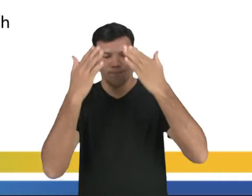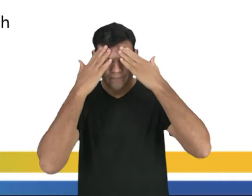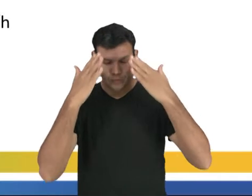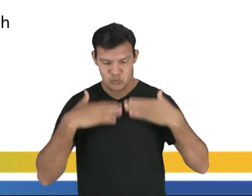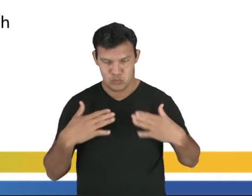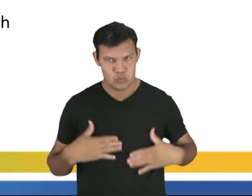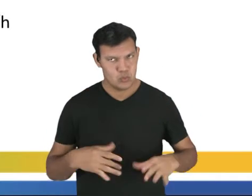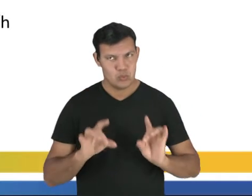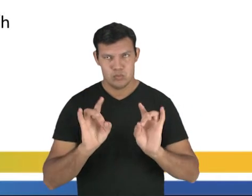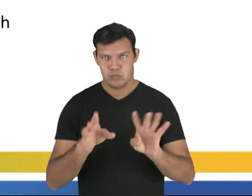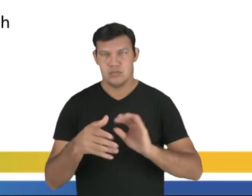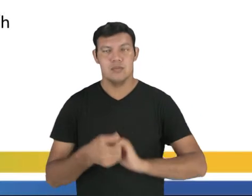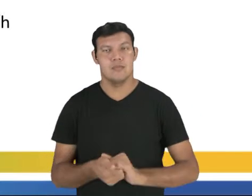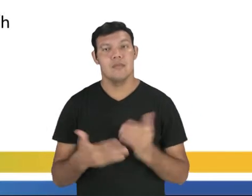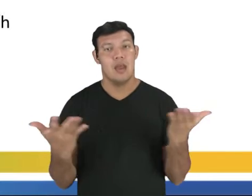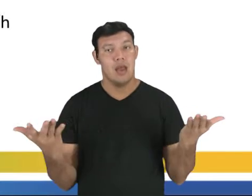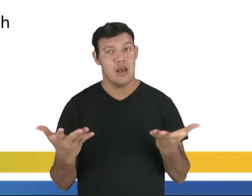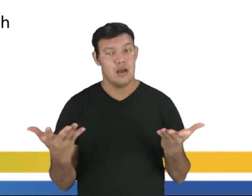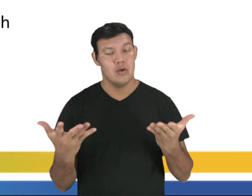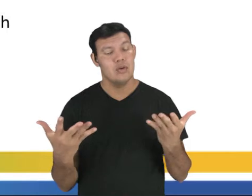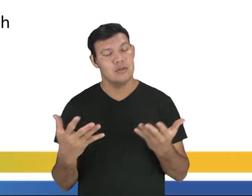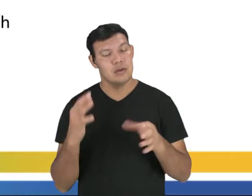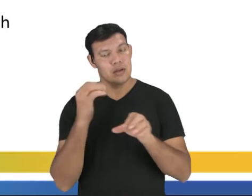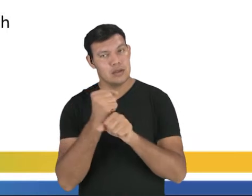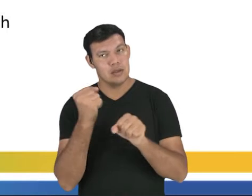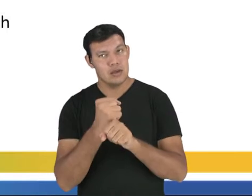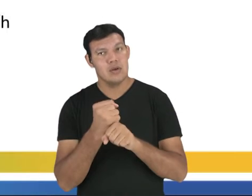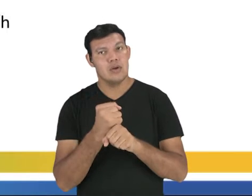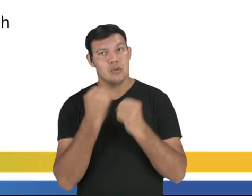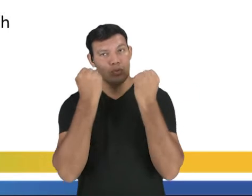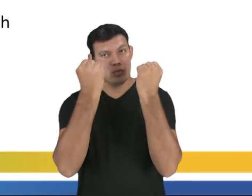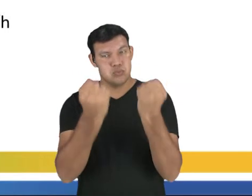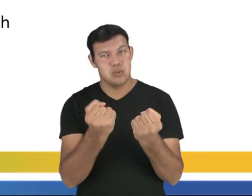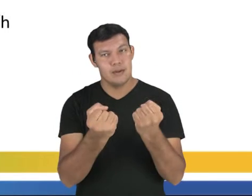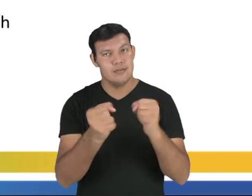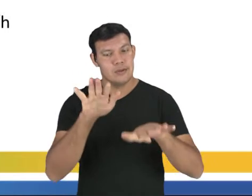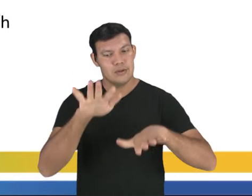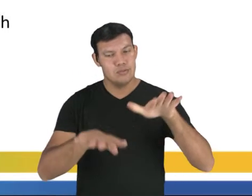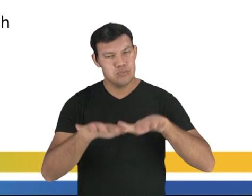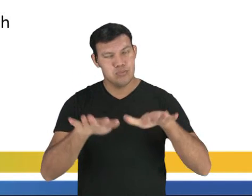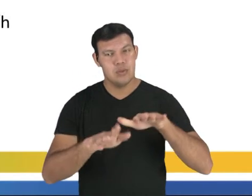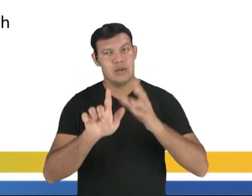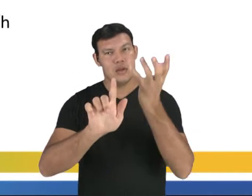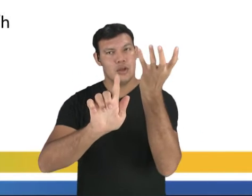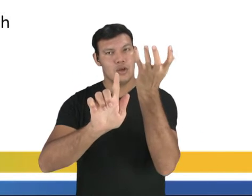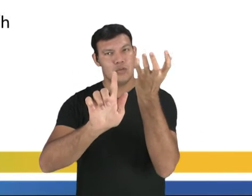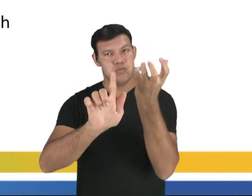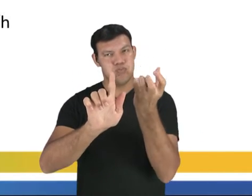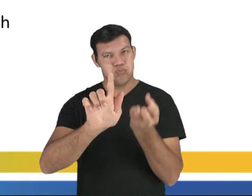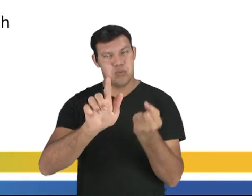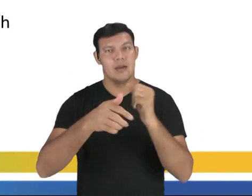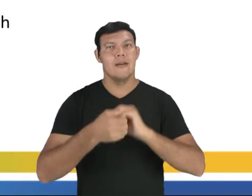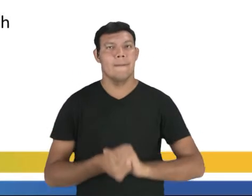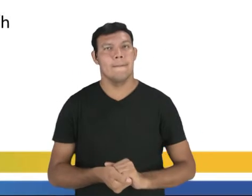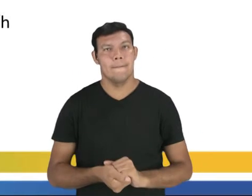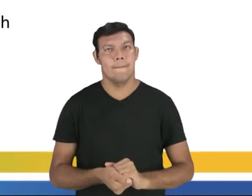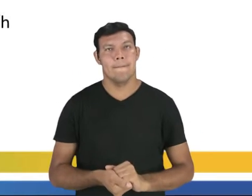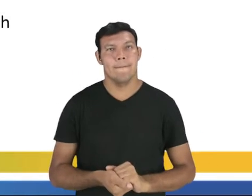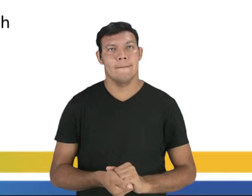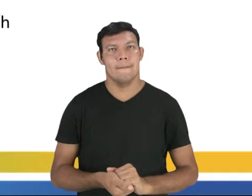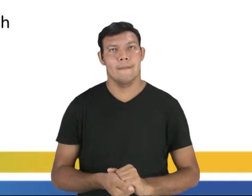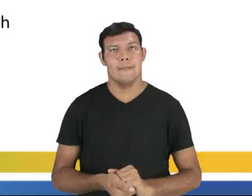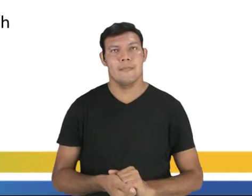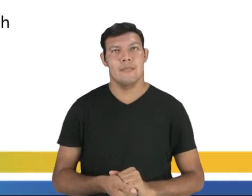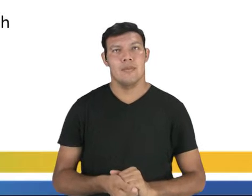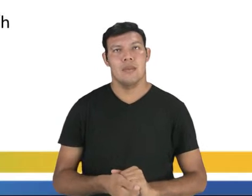Então, vamos calcular o nosso peso, que varia de acordo com a gravidade. Então, ali no quadro está 80 vezes